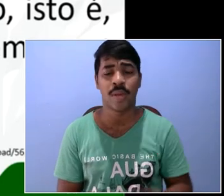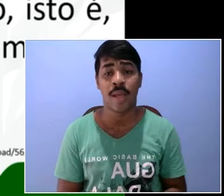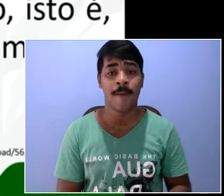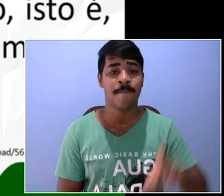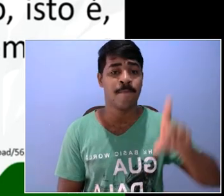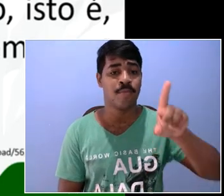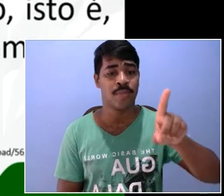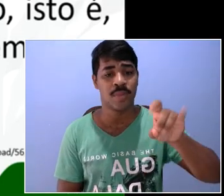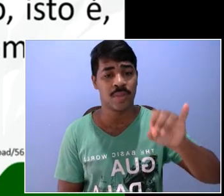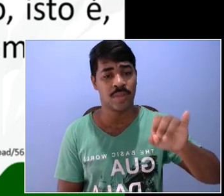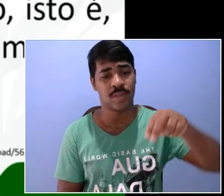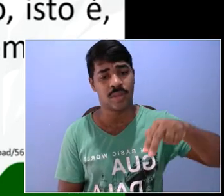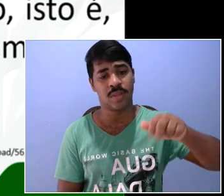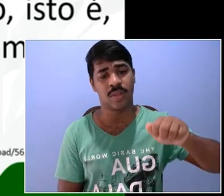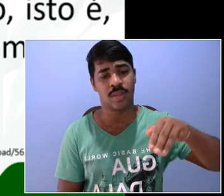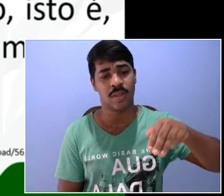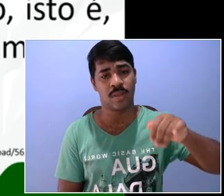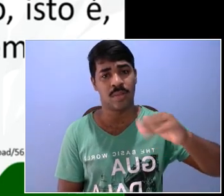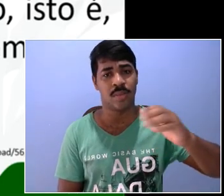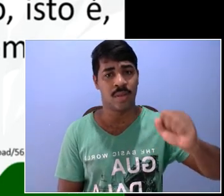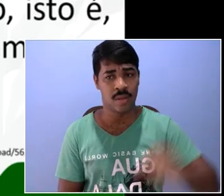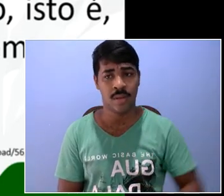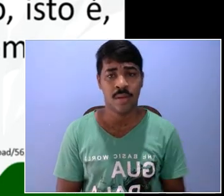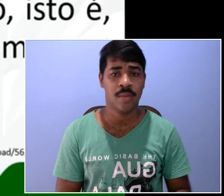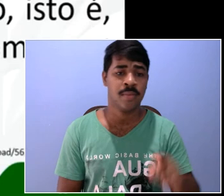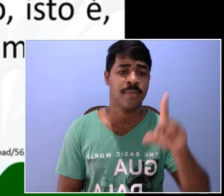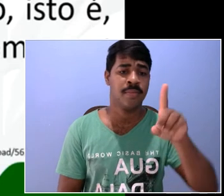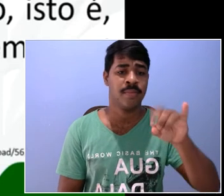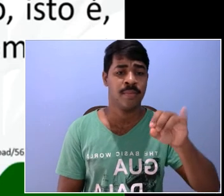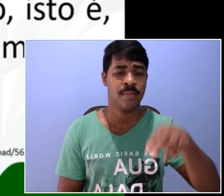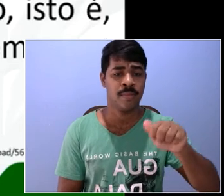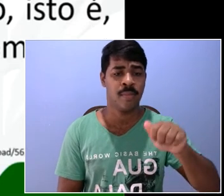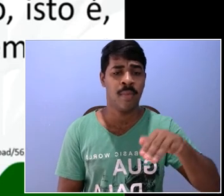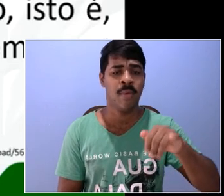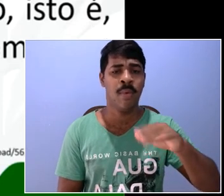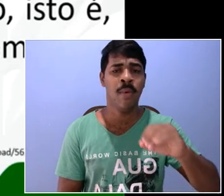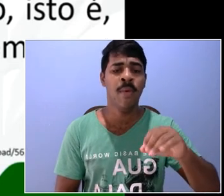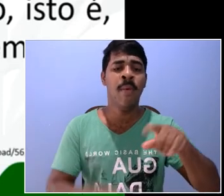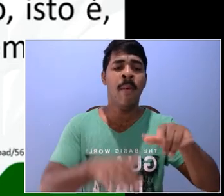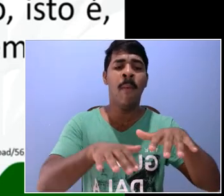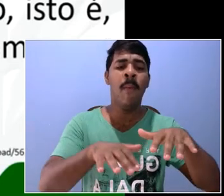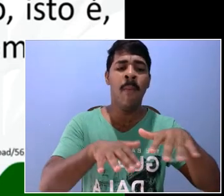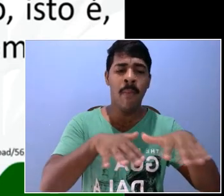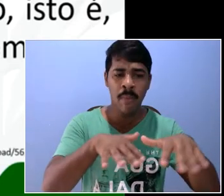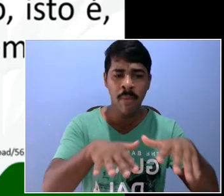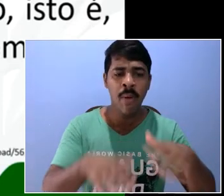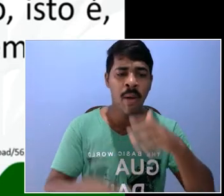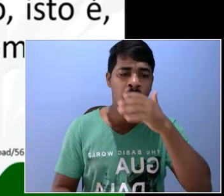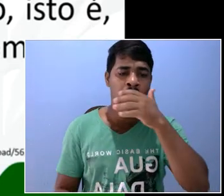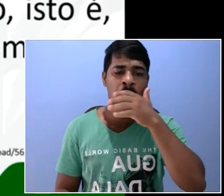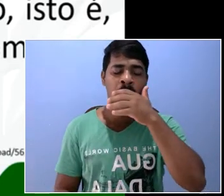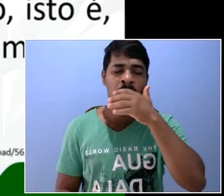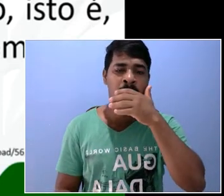inércia. Movimento. Lembre-se que inércia não é corpo parado. Inércia é corpo que não altera o seu